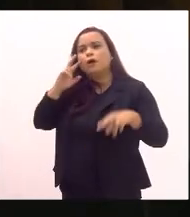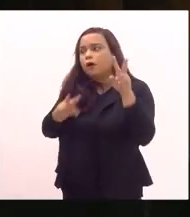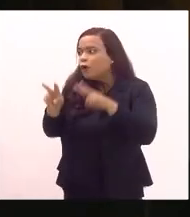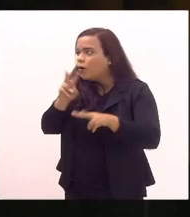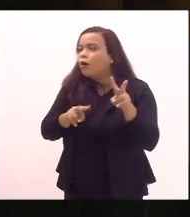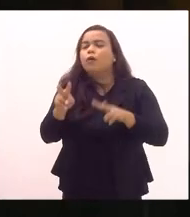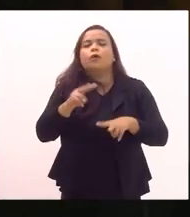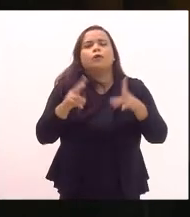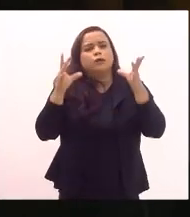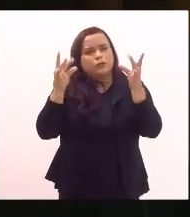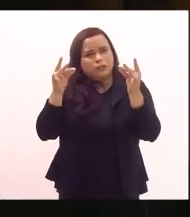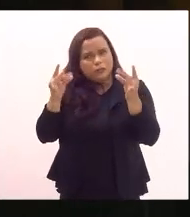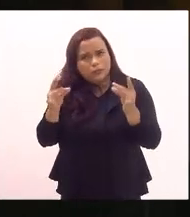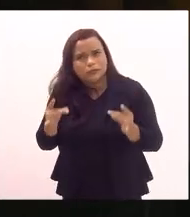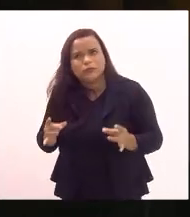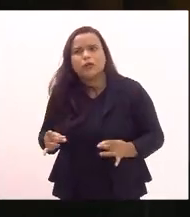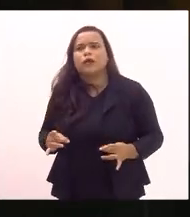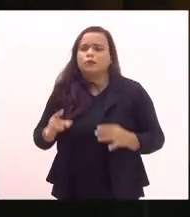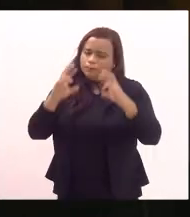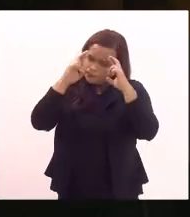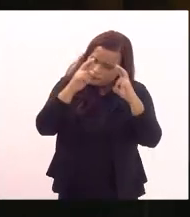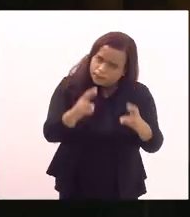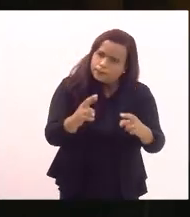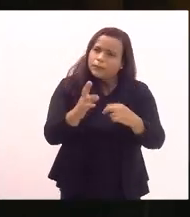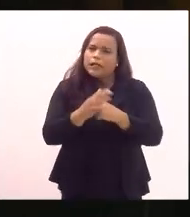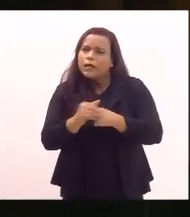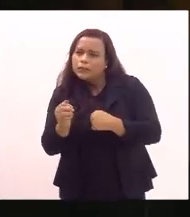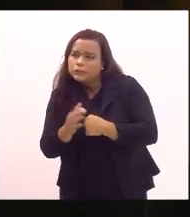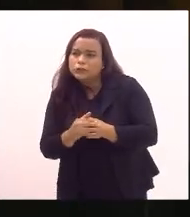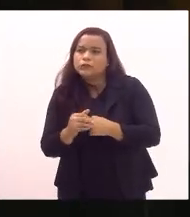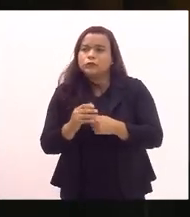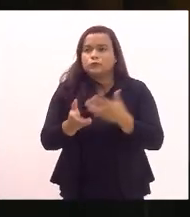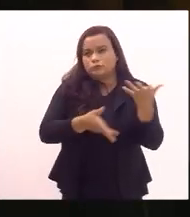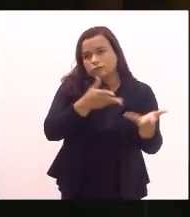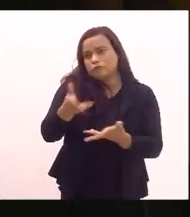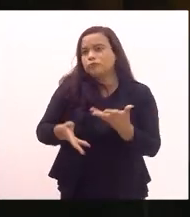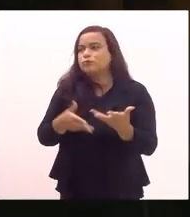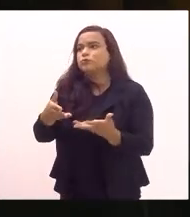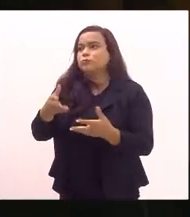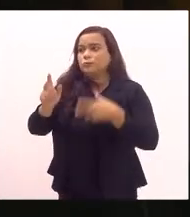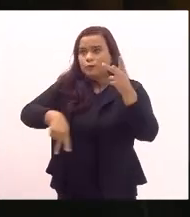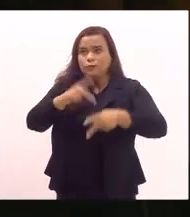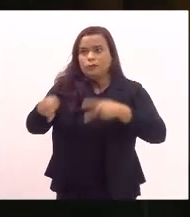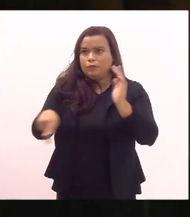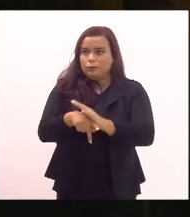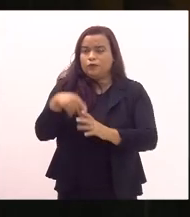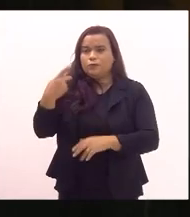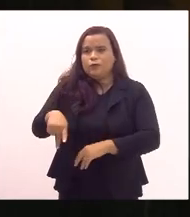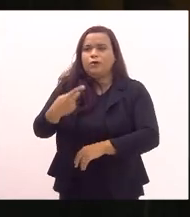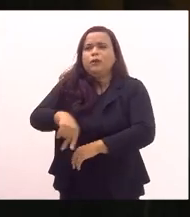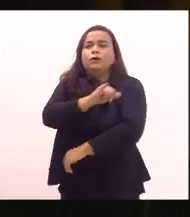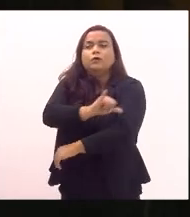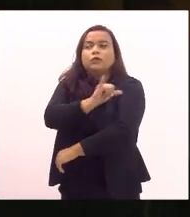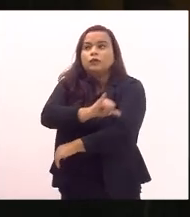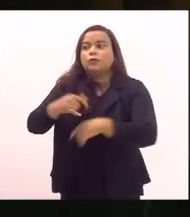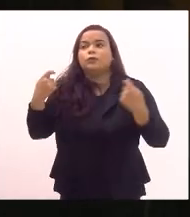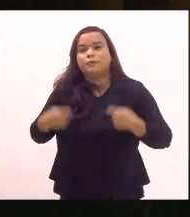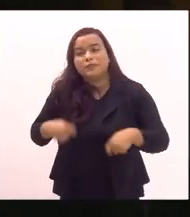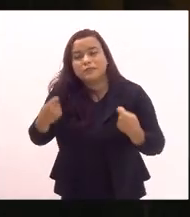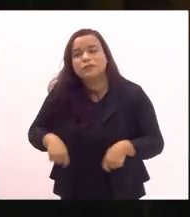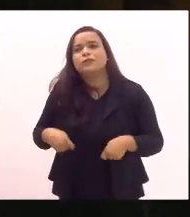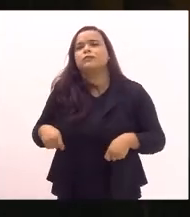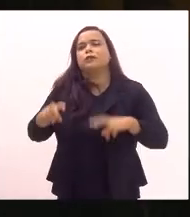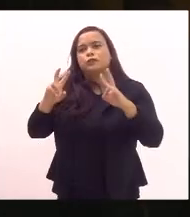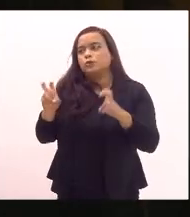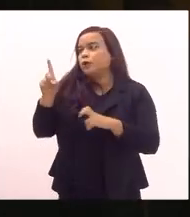criterioso com respeito com carinho com zelo pela população Fluminense que tanto precisa em